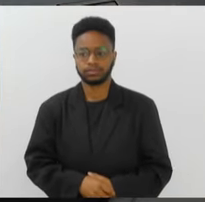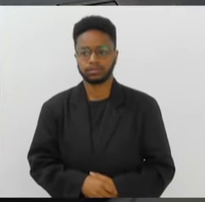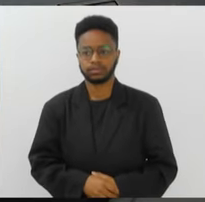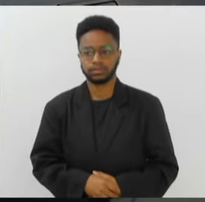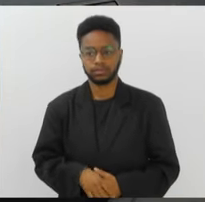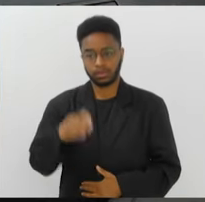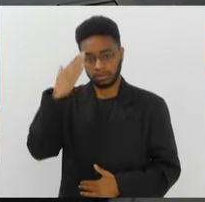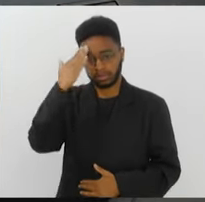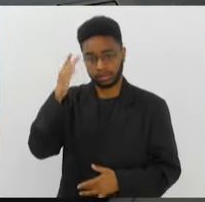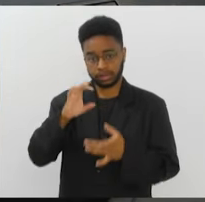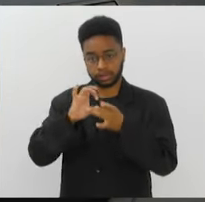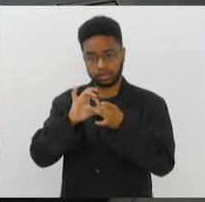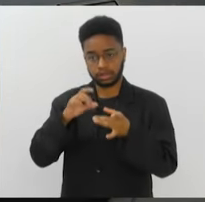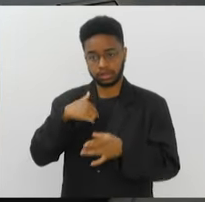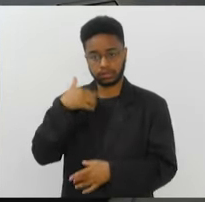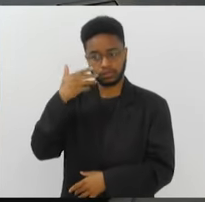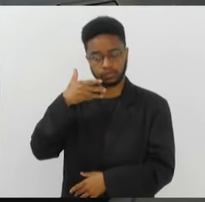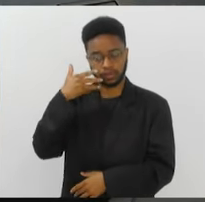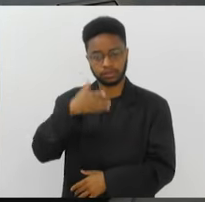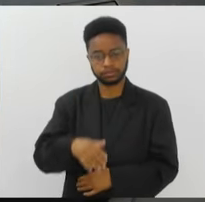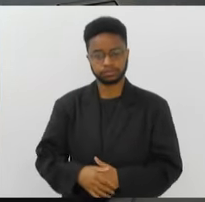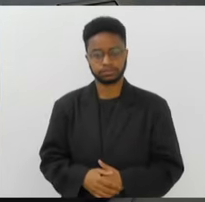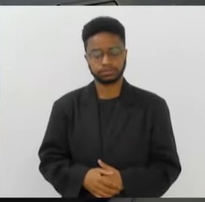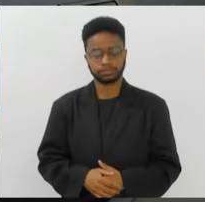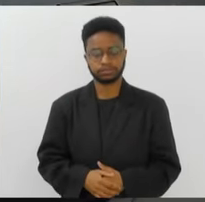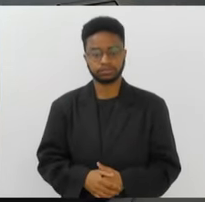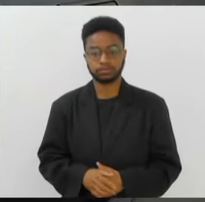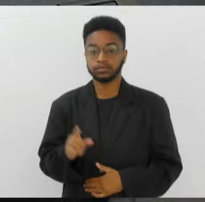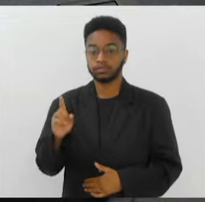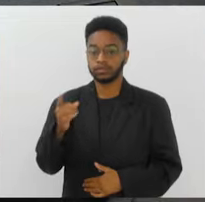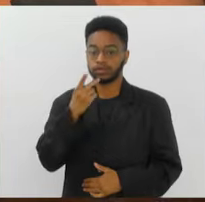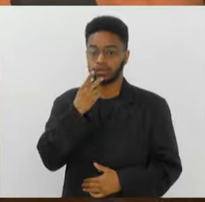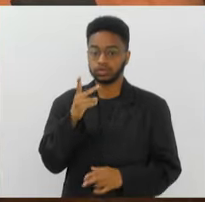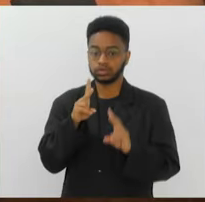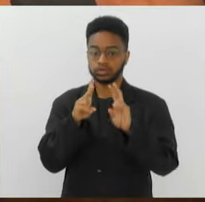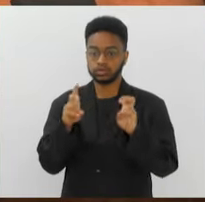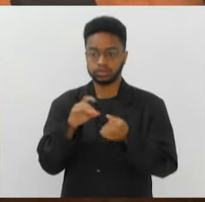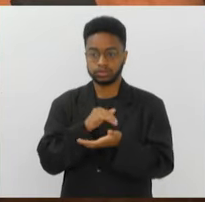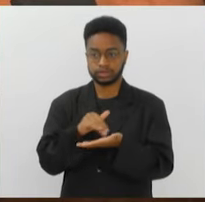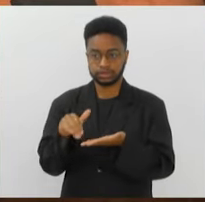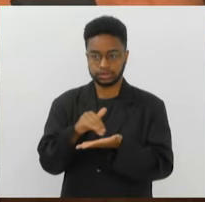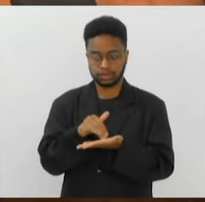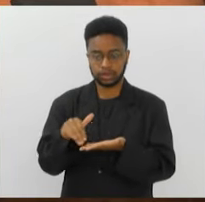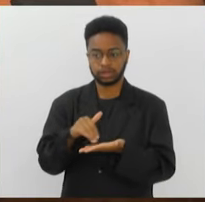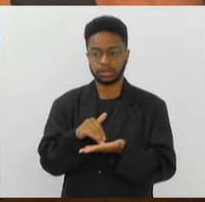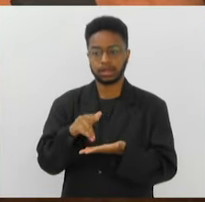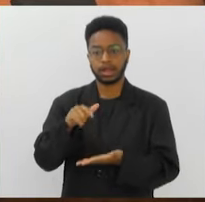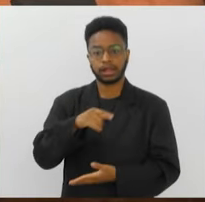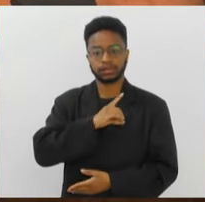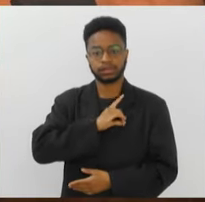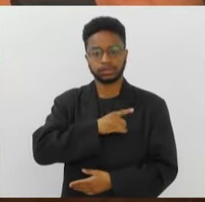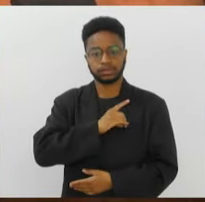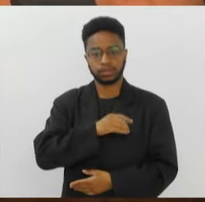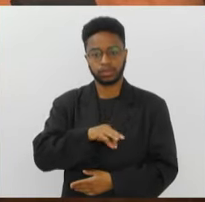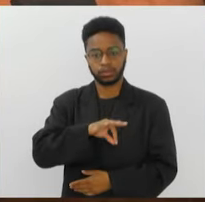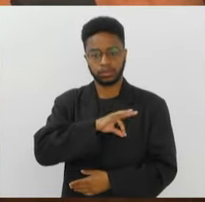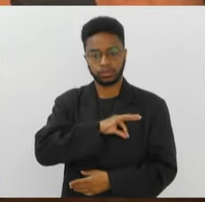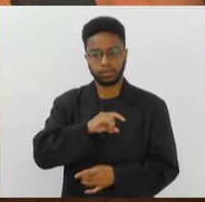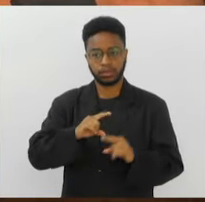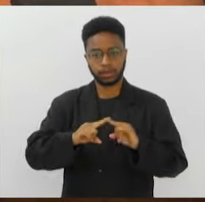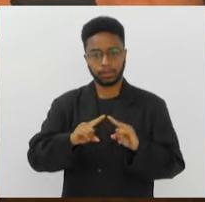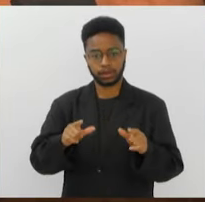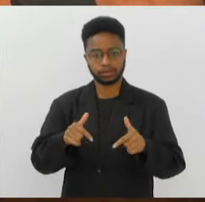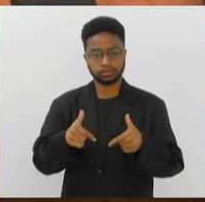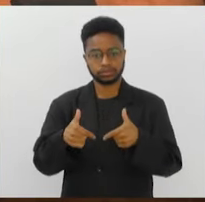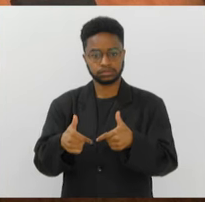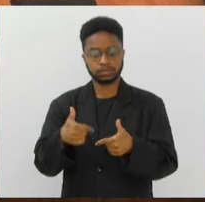Obrigado pela parte. Vossa Excelência fala de um secretário, que é delegado de polícia, mas que exerce a